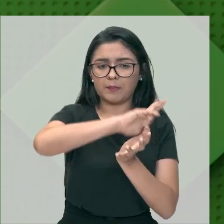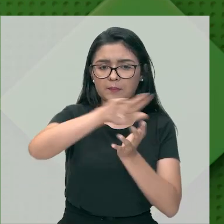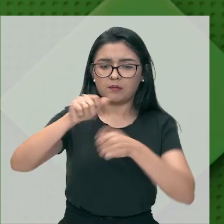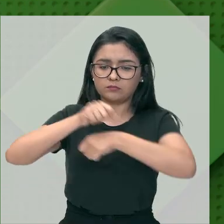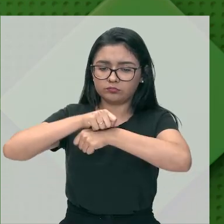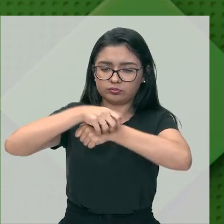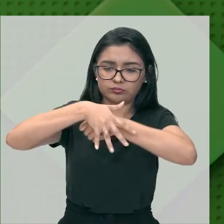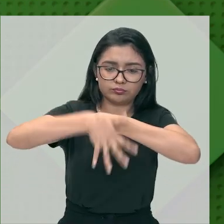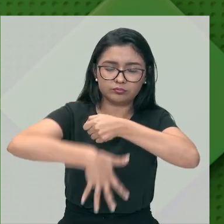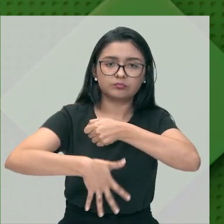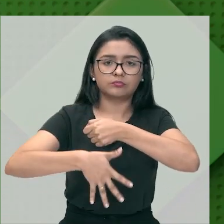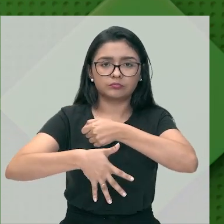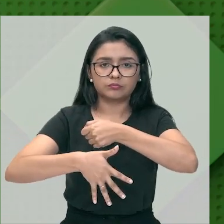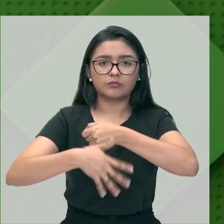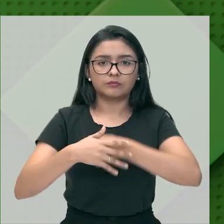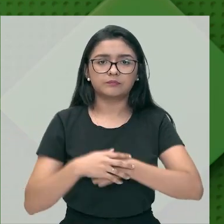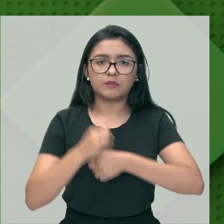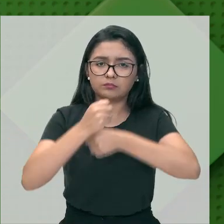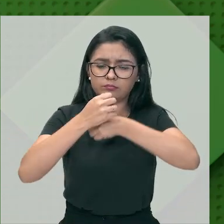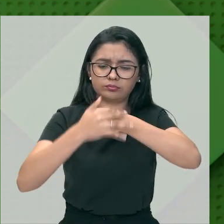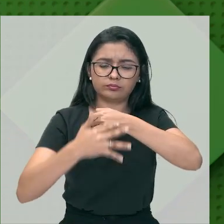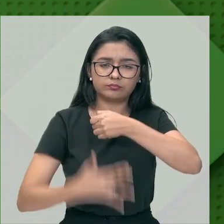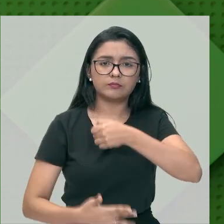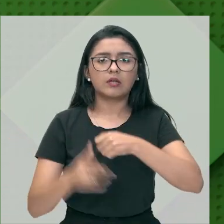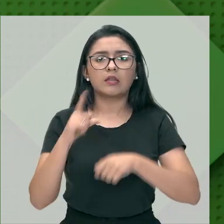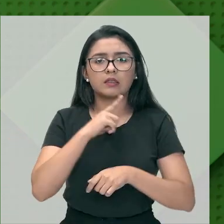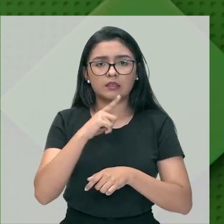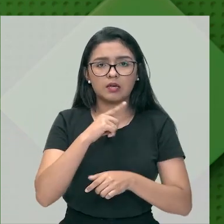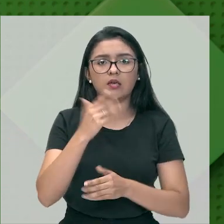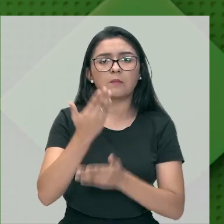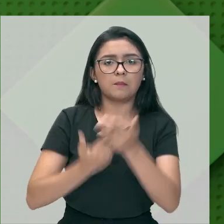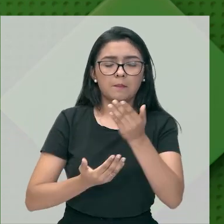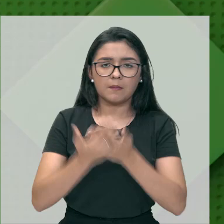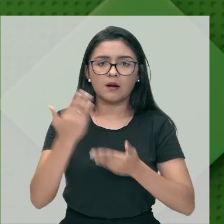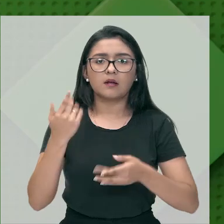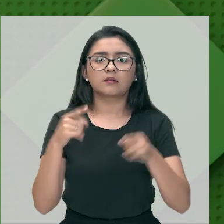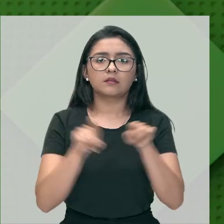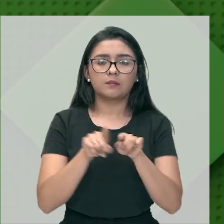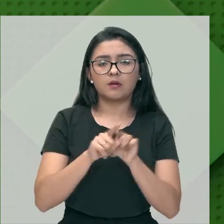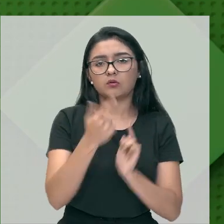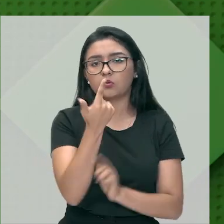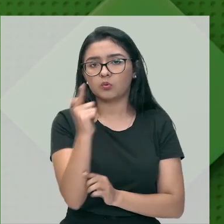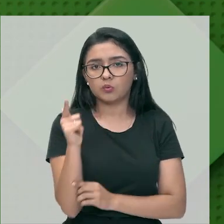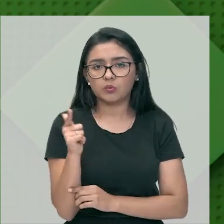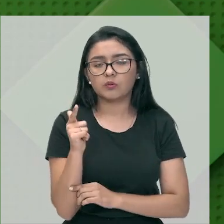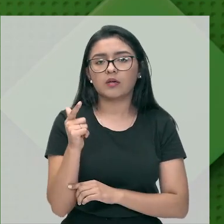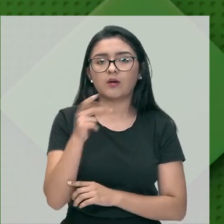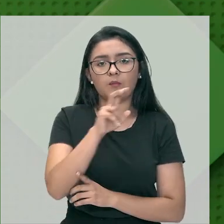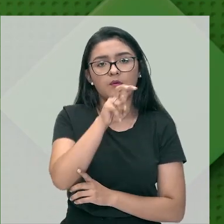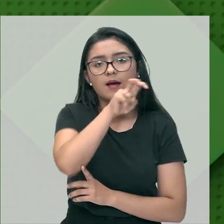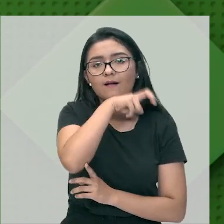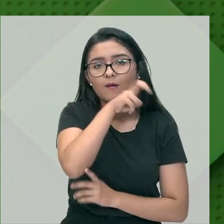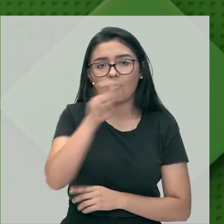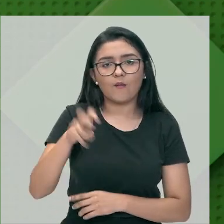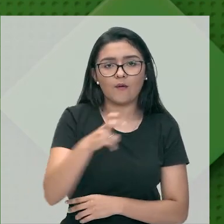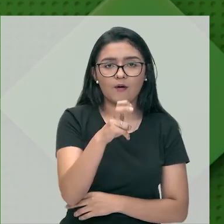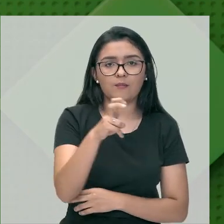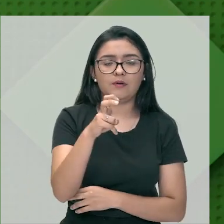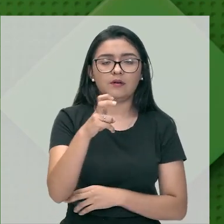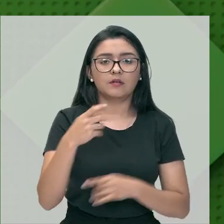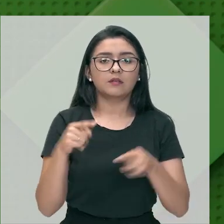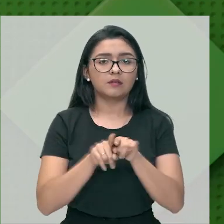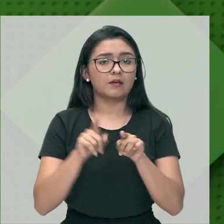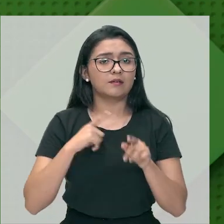gente vai encontrar répteis, né, com patas, como no caso dos jacarés, outros sem, como no caso da cobra, né?